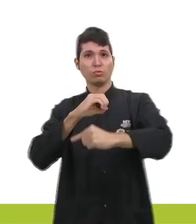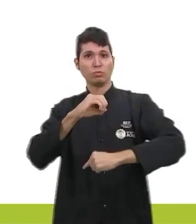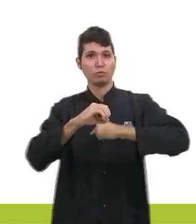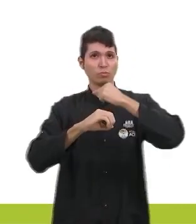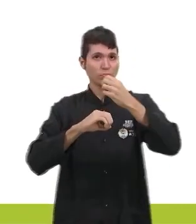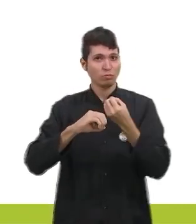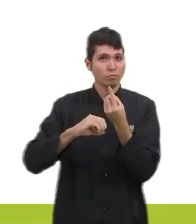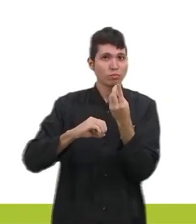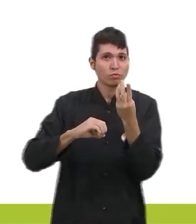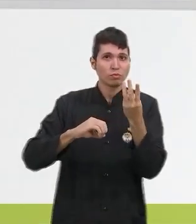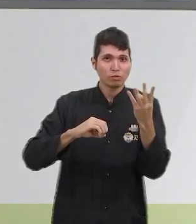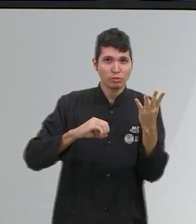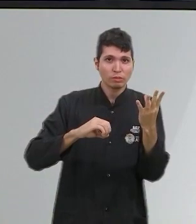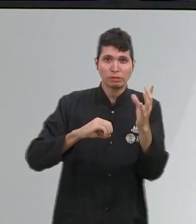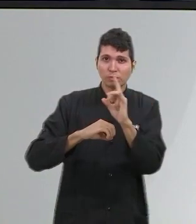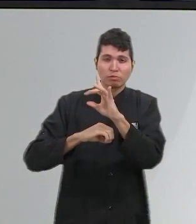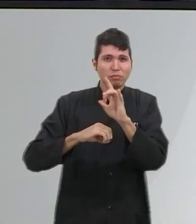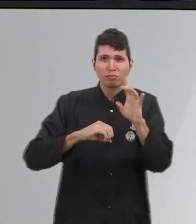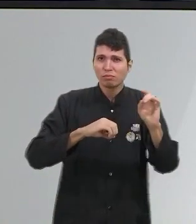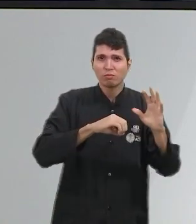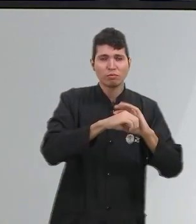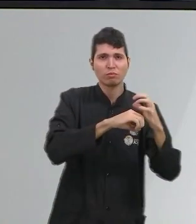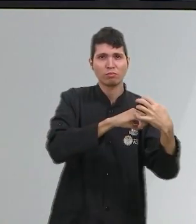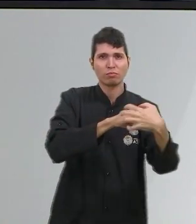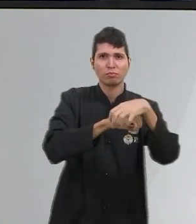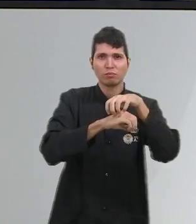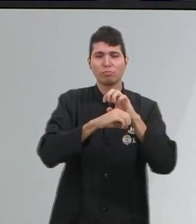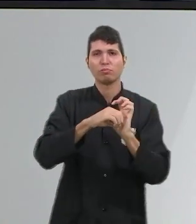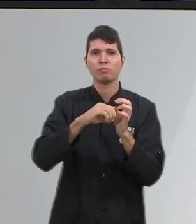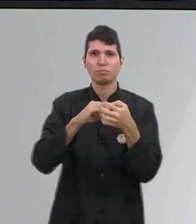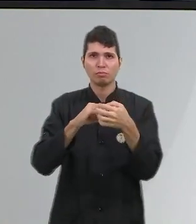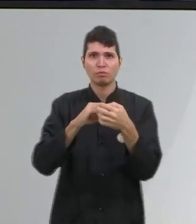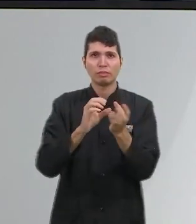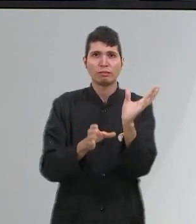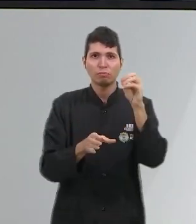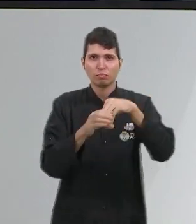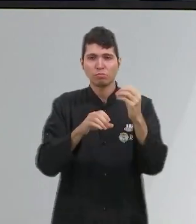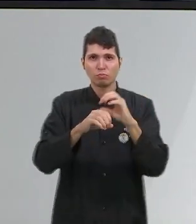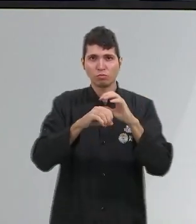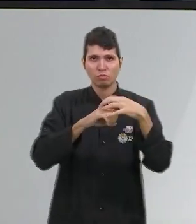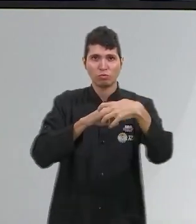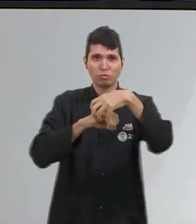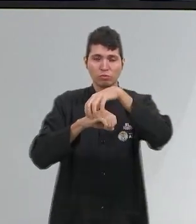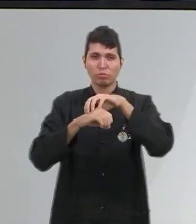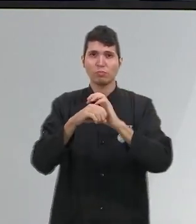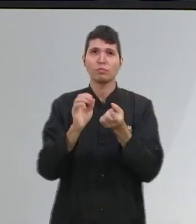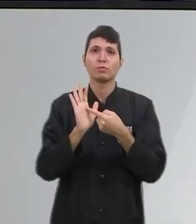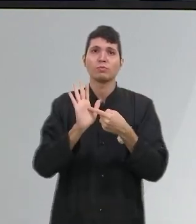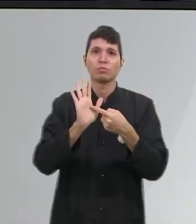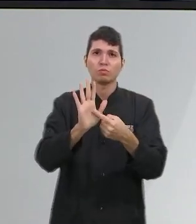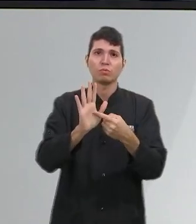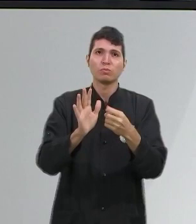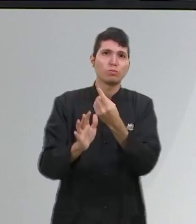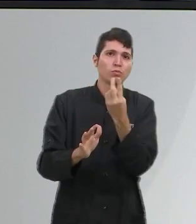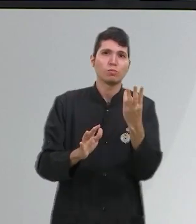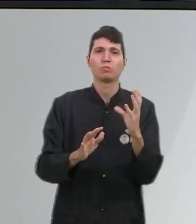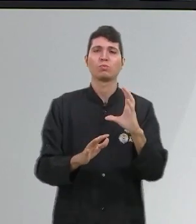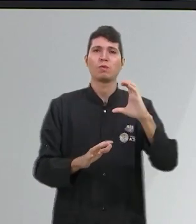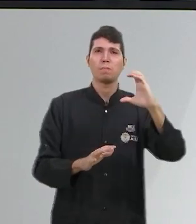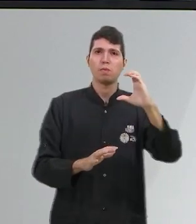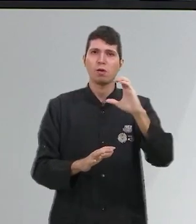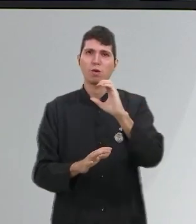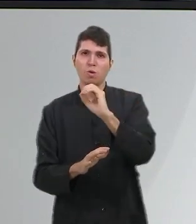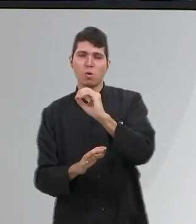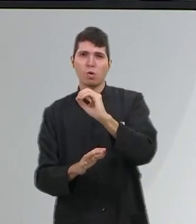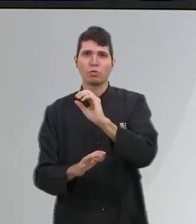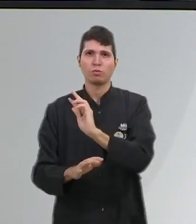cada tipo de molécula. Ou seja, é na fórmula molecular que ela vai me dizer a quantidade de carbonos, hidrogênios,